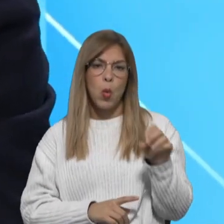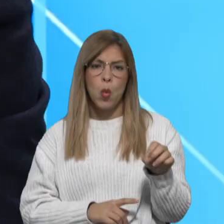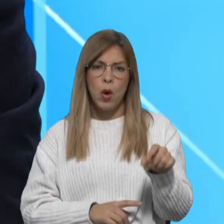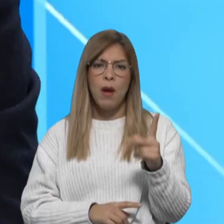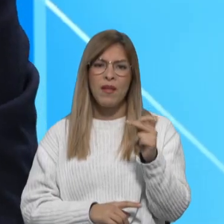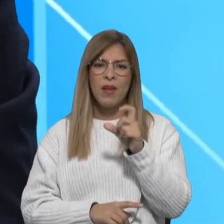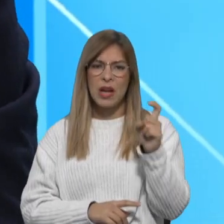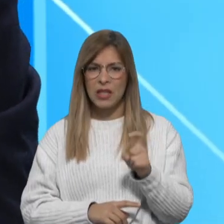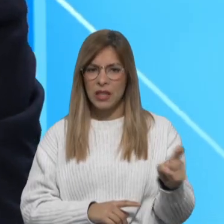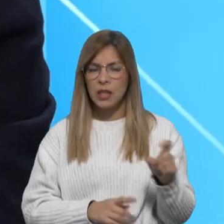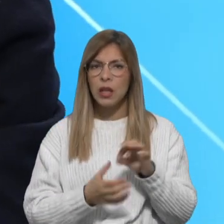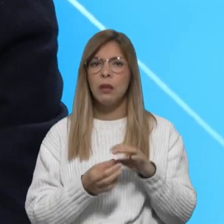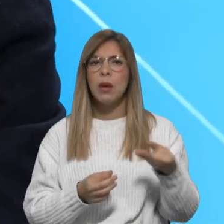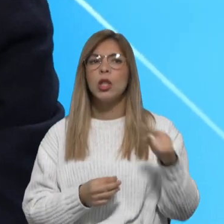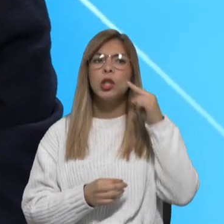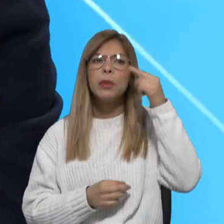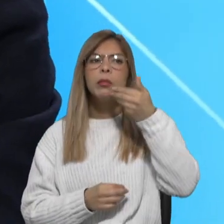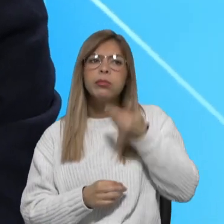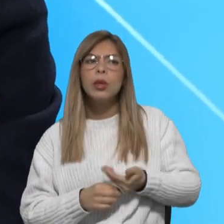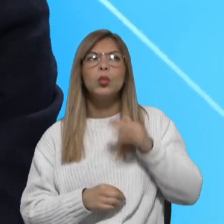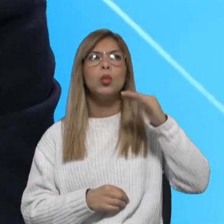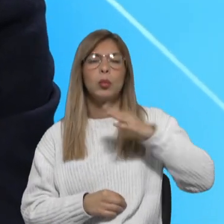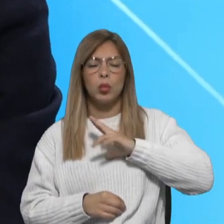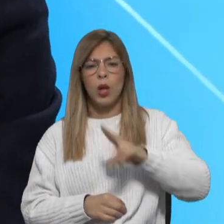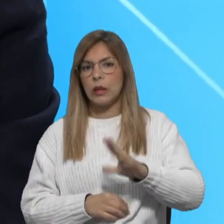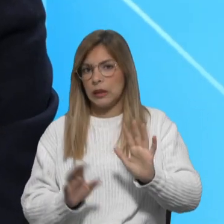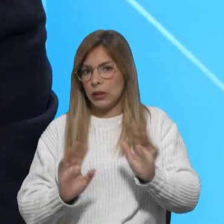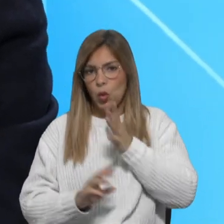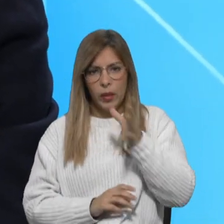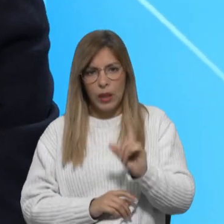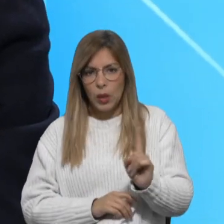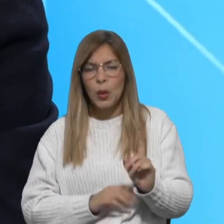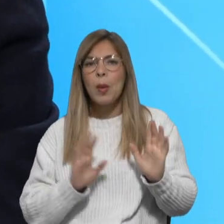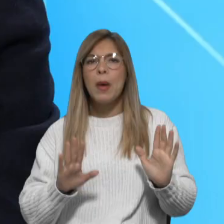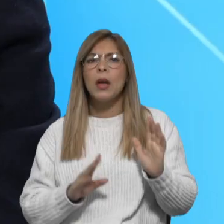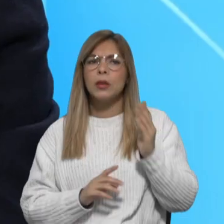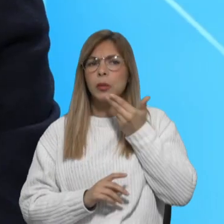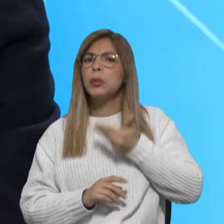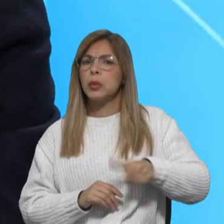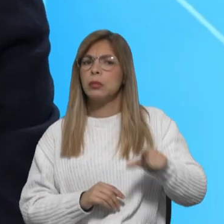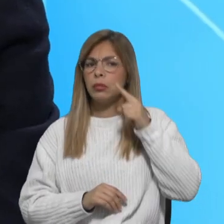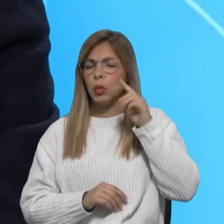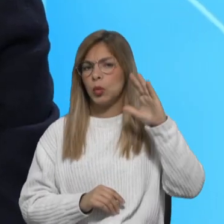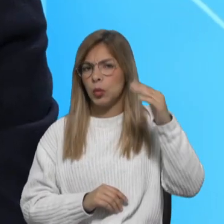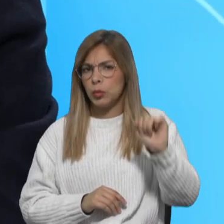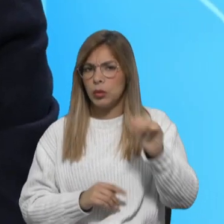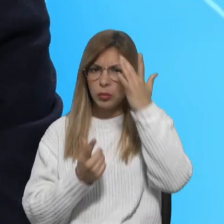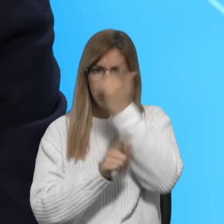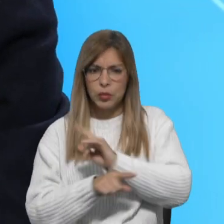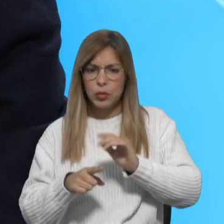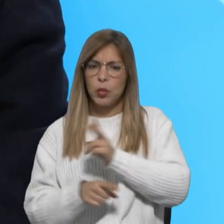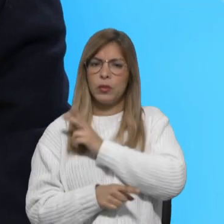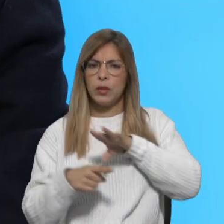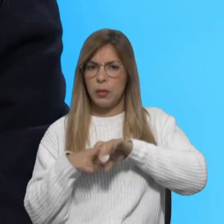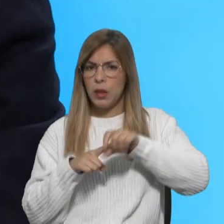dizer o maior especialista em Portugal, que é para não correr riscos, mas um dos maiores especialistas em Portugal na inteligência artificial, que é professor da Universidade de Minho. E